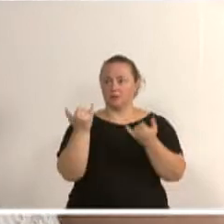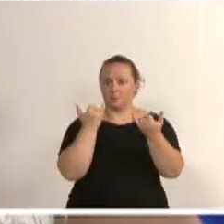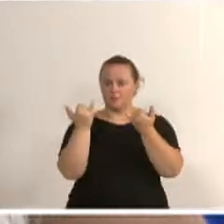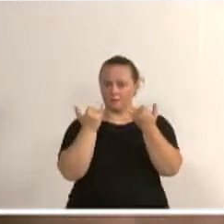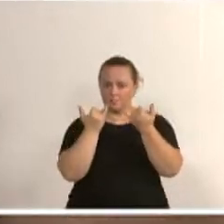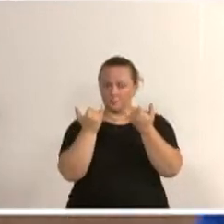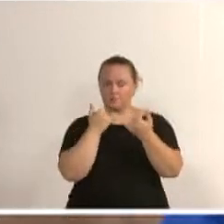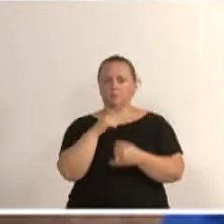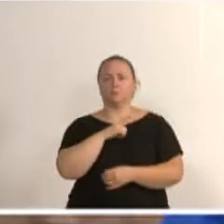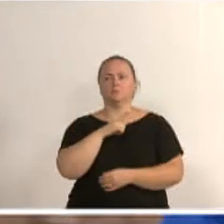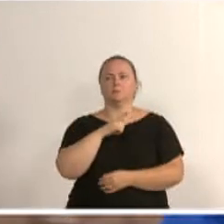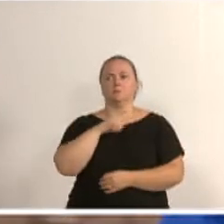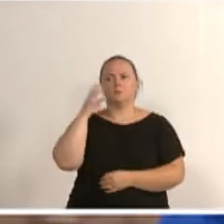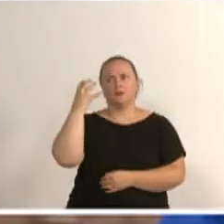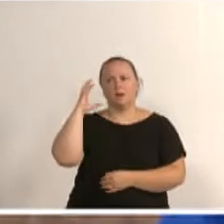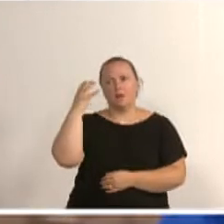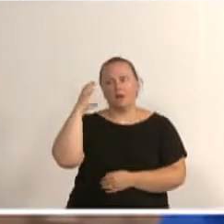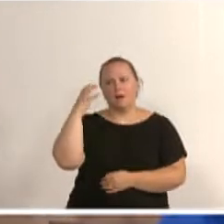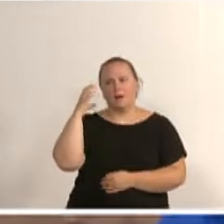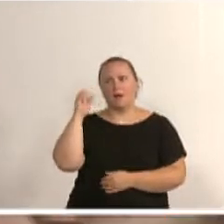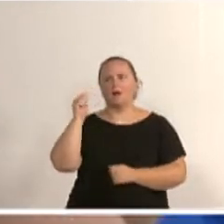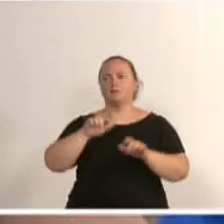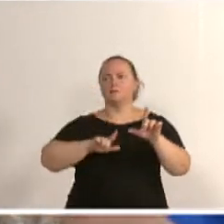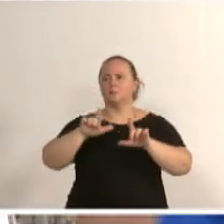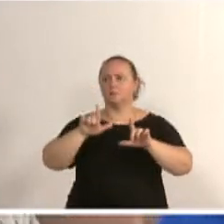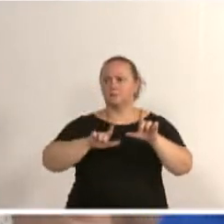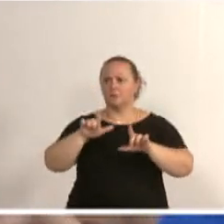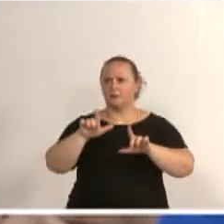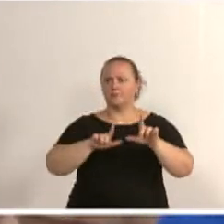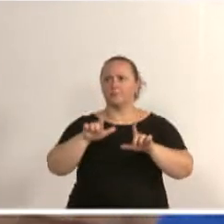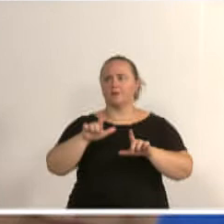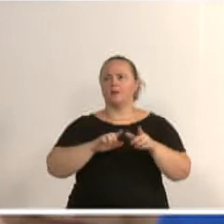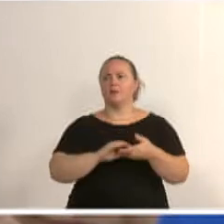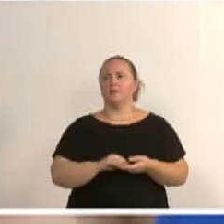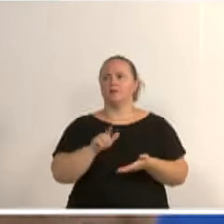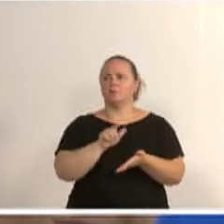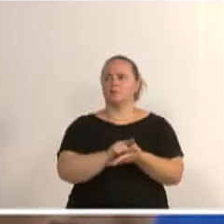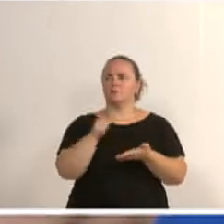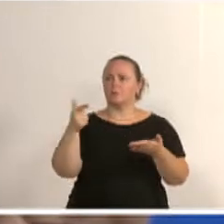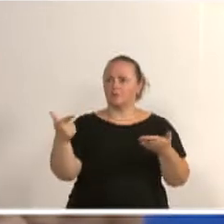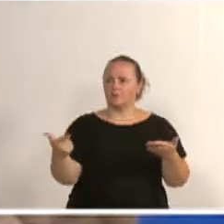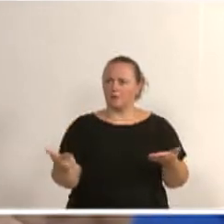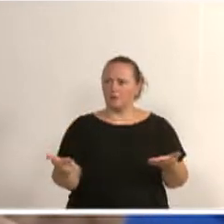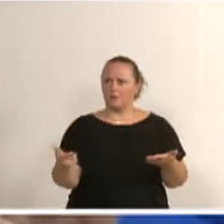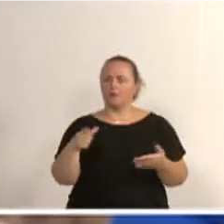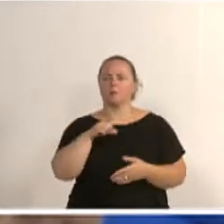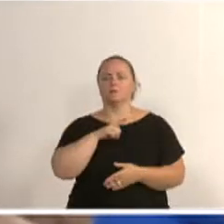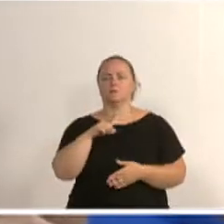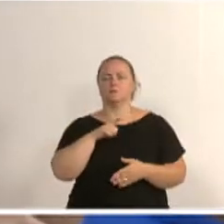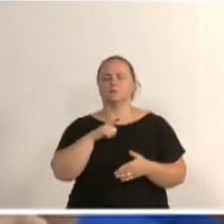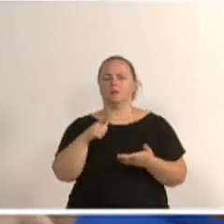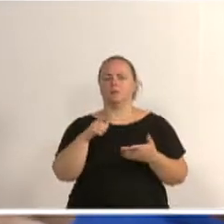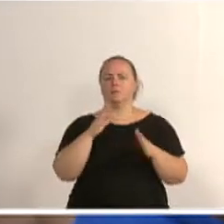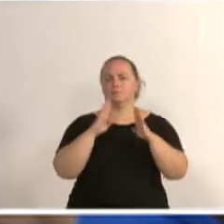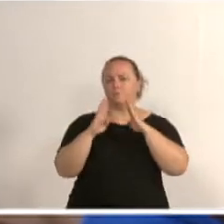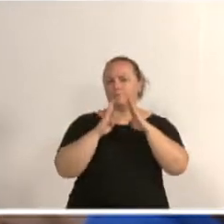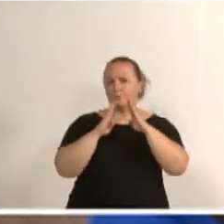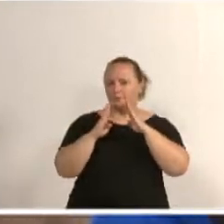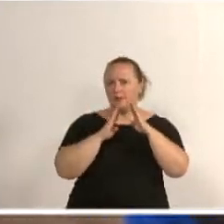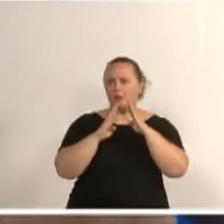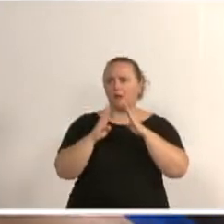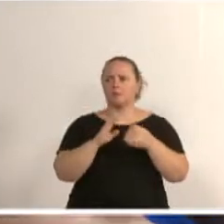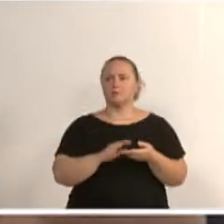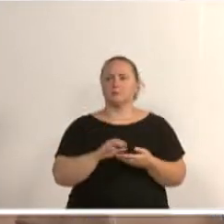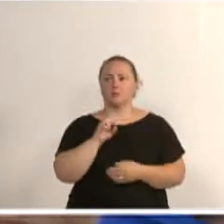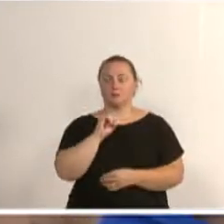tem rádio, tem televisão, tem jornal, tem Facebook. Então, se